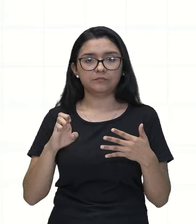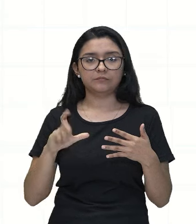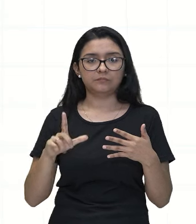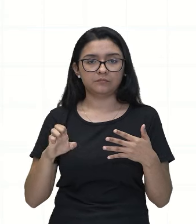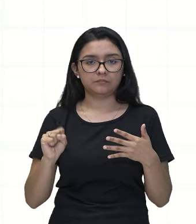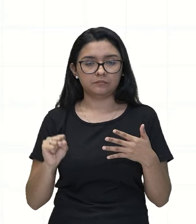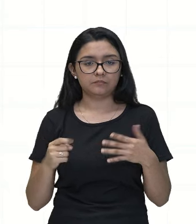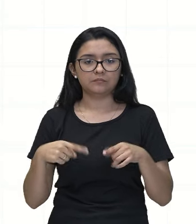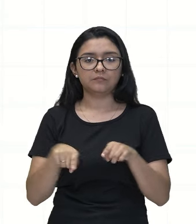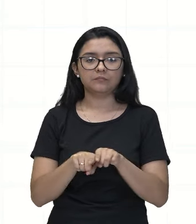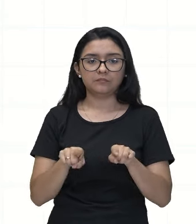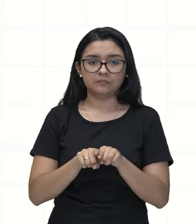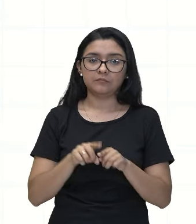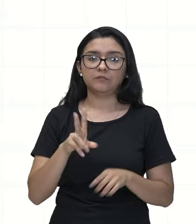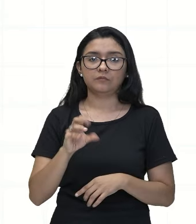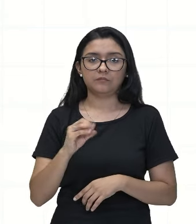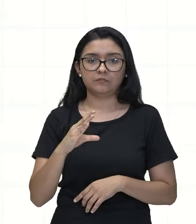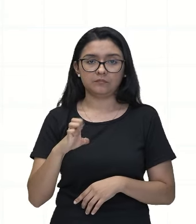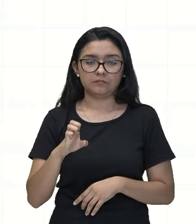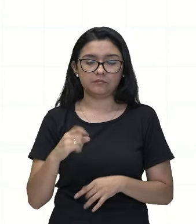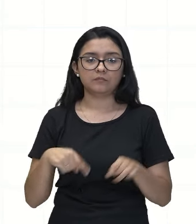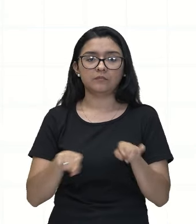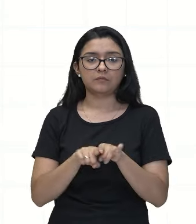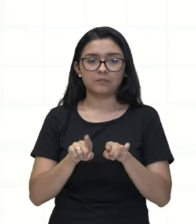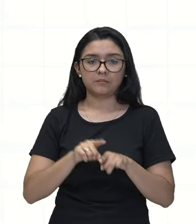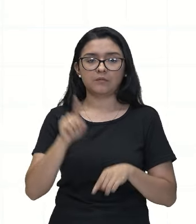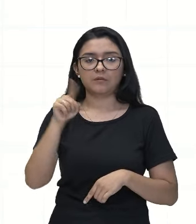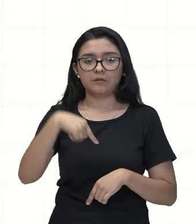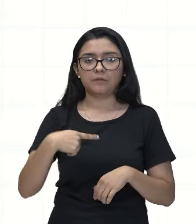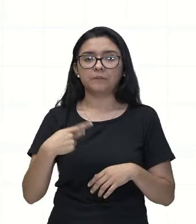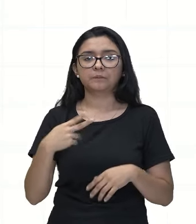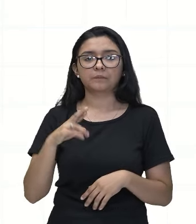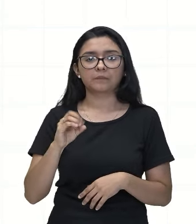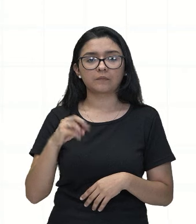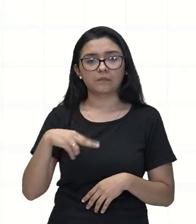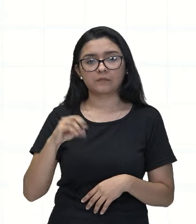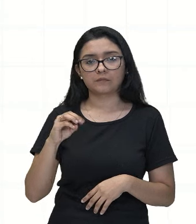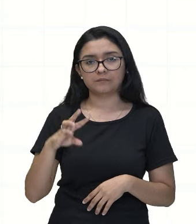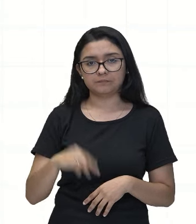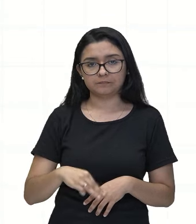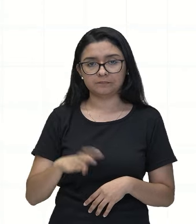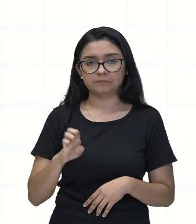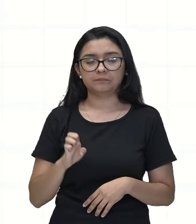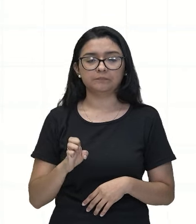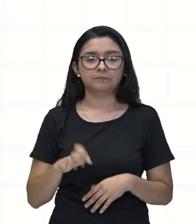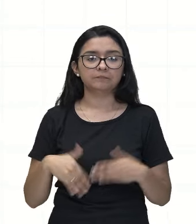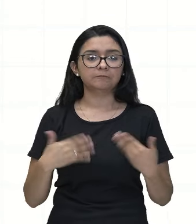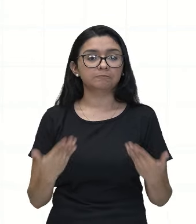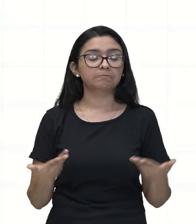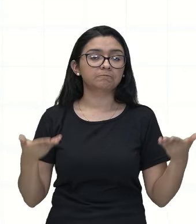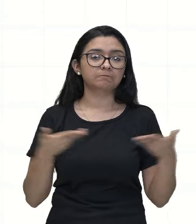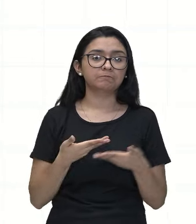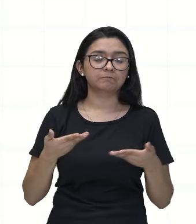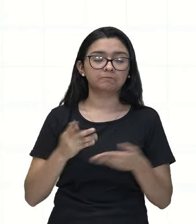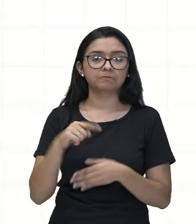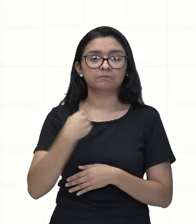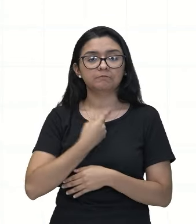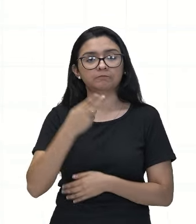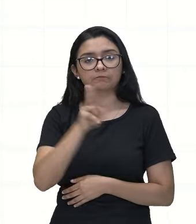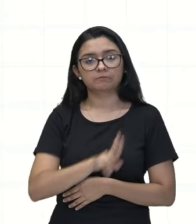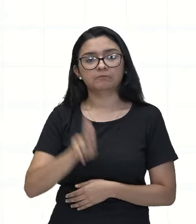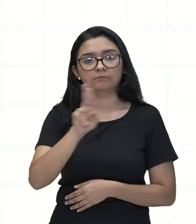o você ele é um pronome de tratamento porém como atualmente a gente utiliza